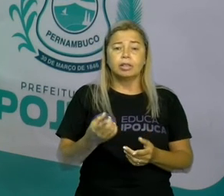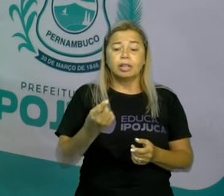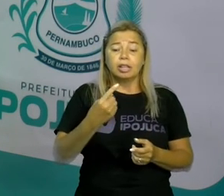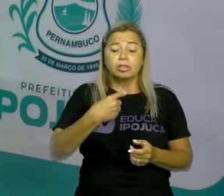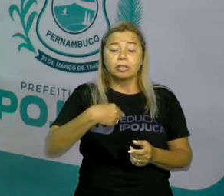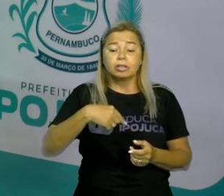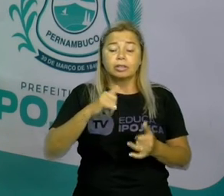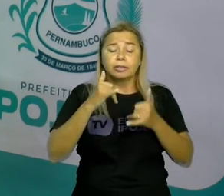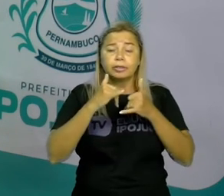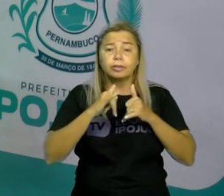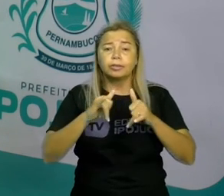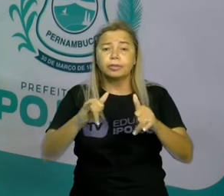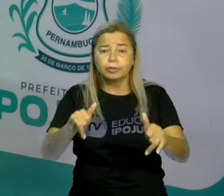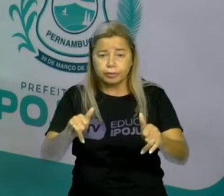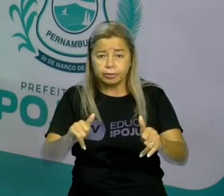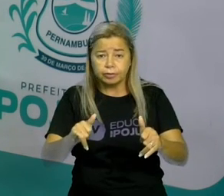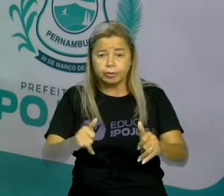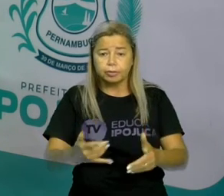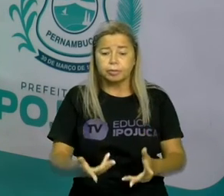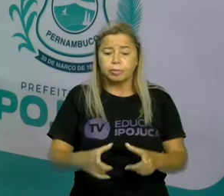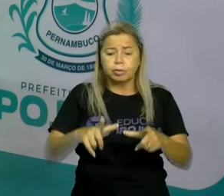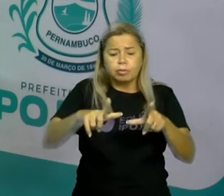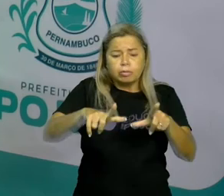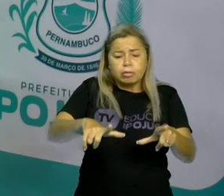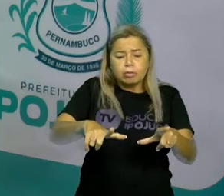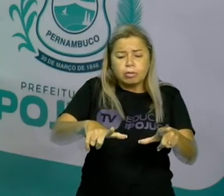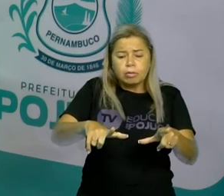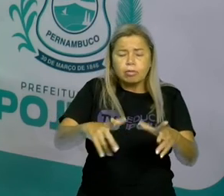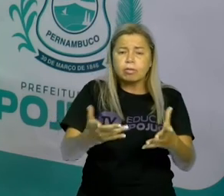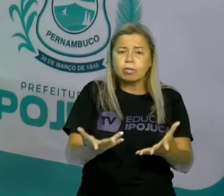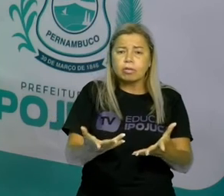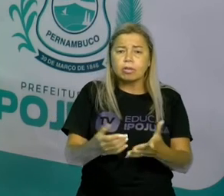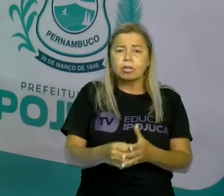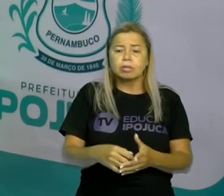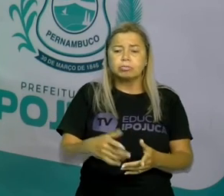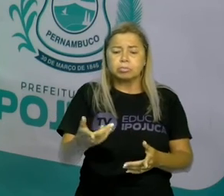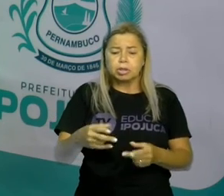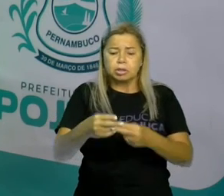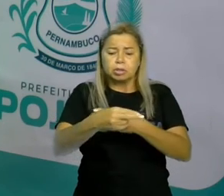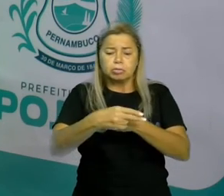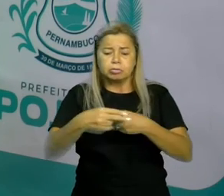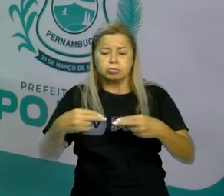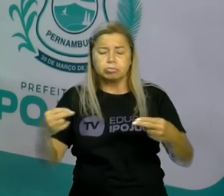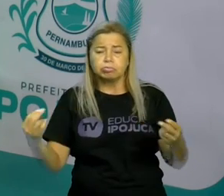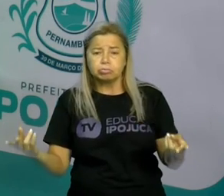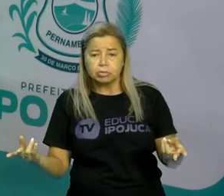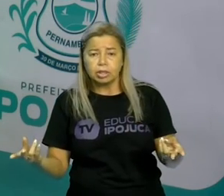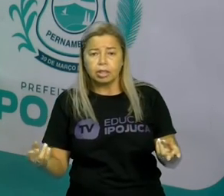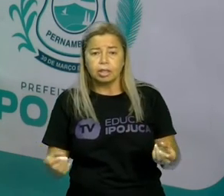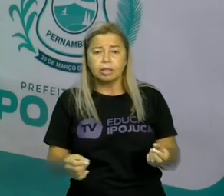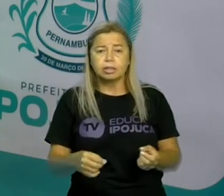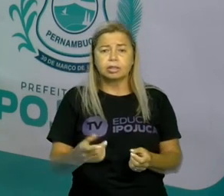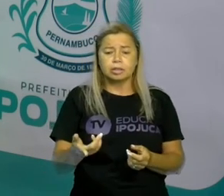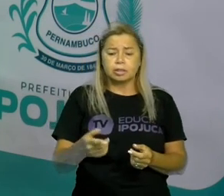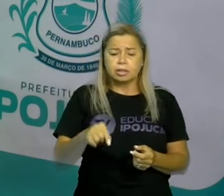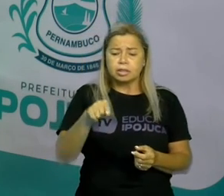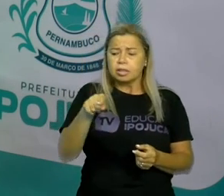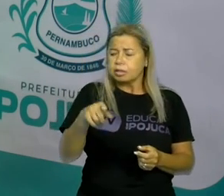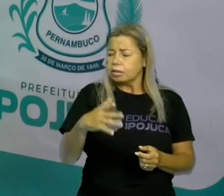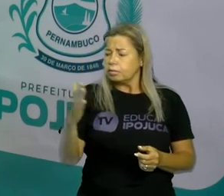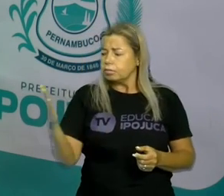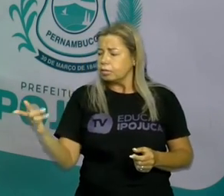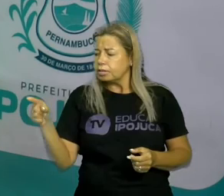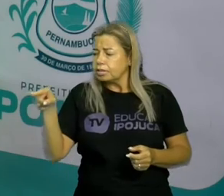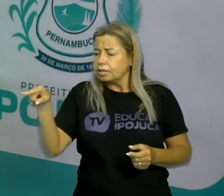um objeto se encontra. Por exemplo, podemos indicar que um determinado objeto encontra-se à